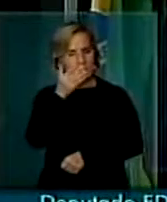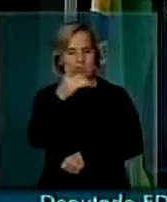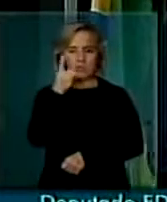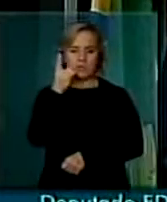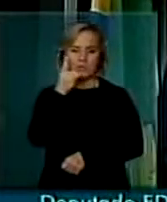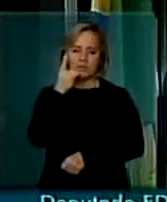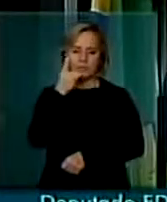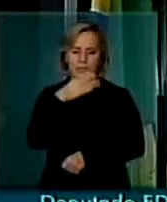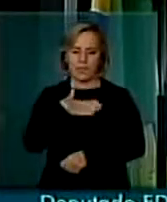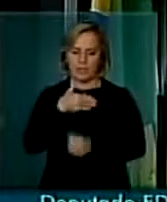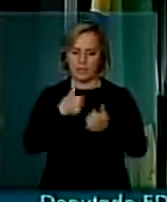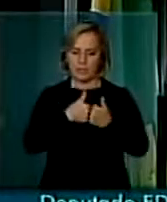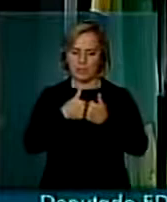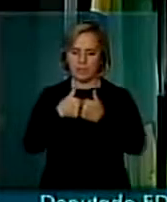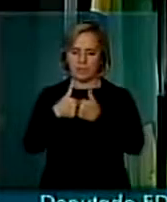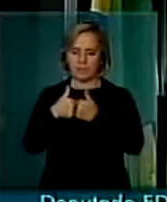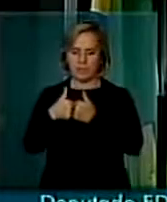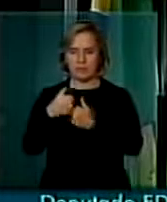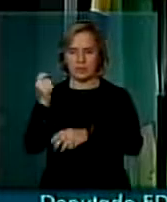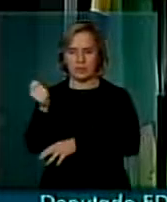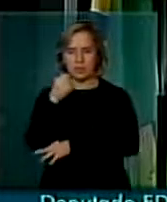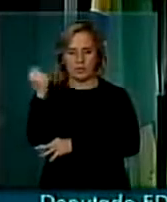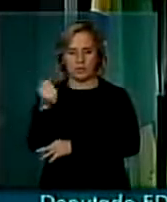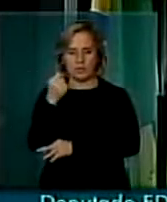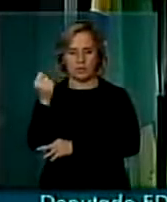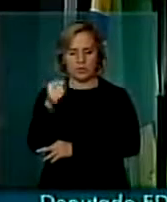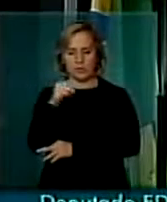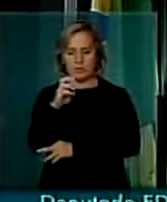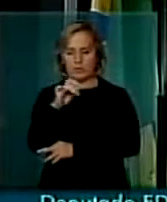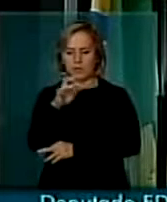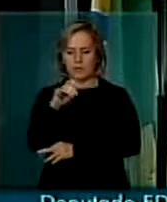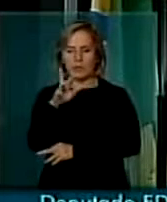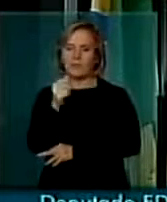minha vizinha do Rio Grande do Sul, Emília Fernandes,